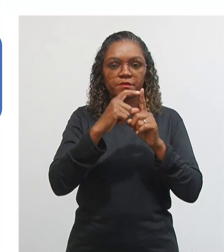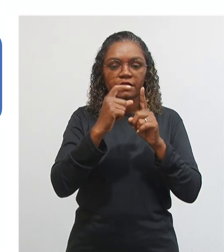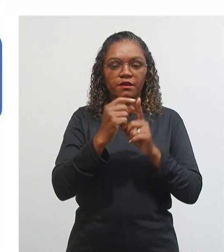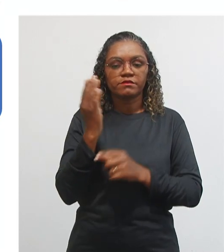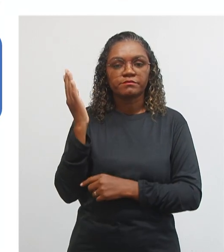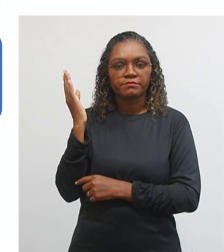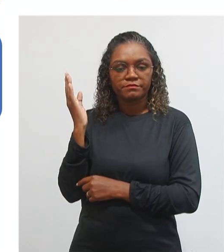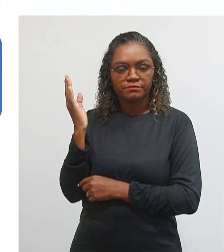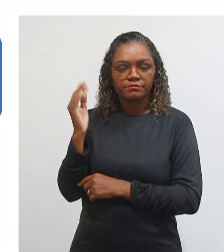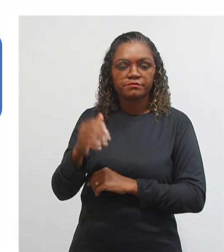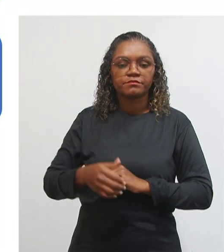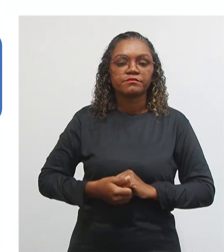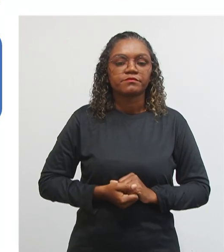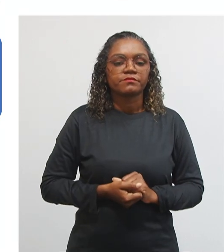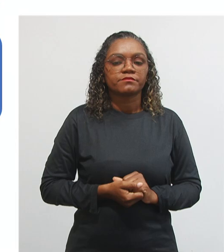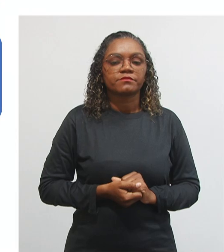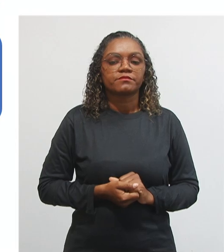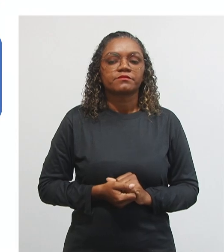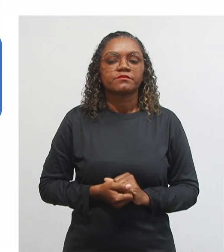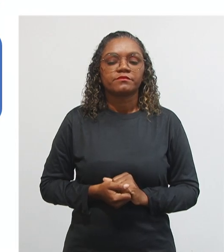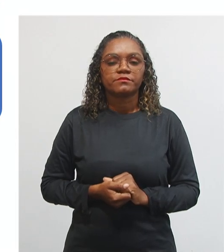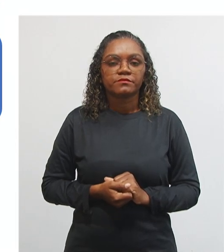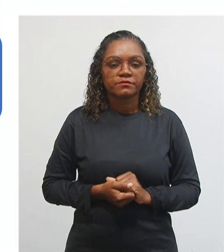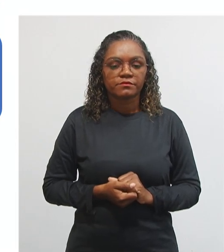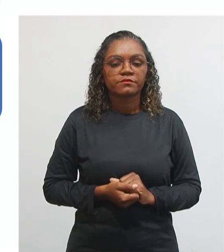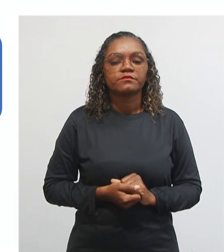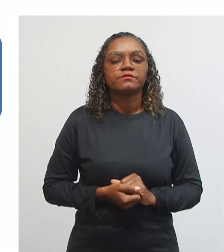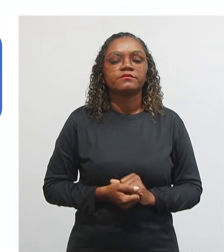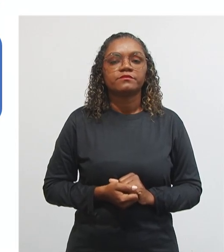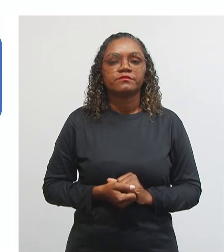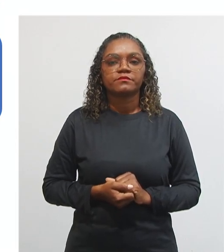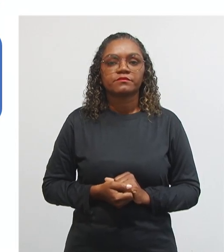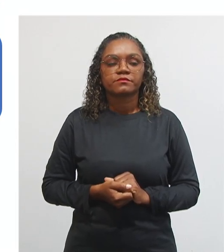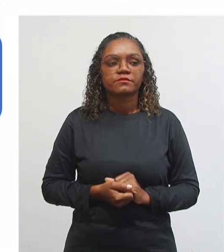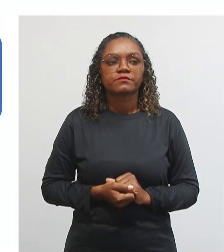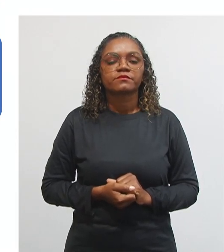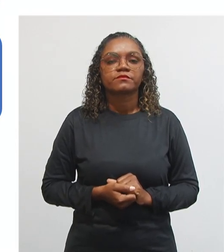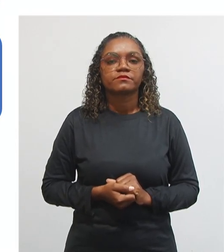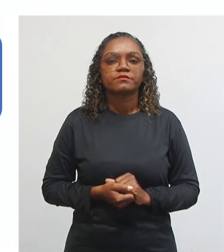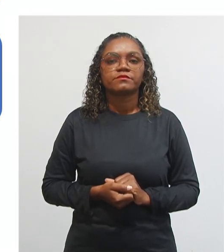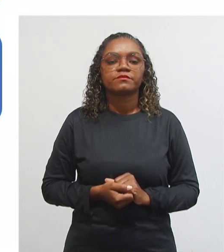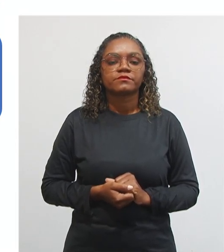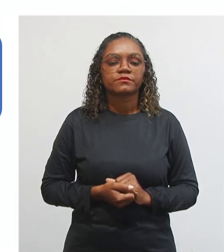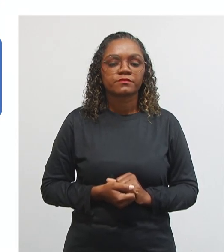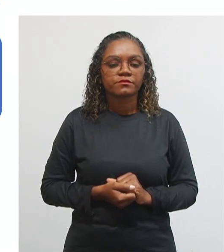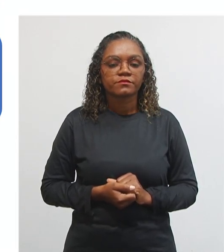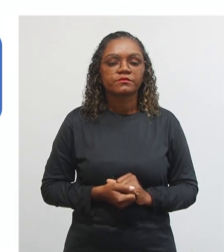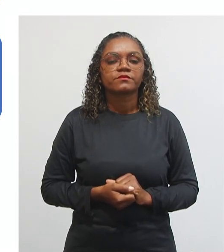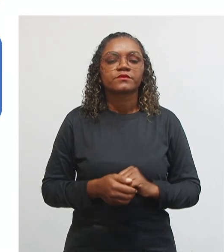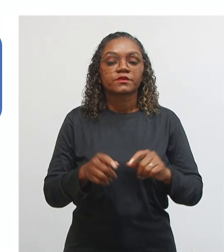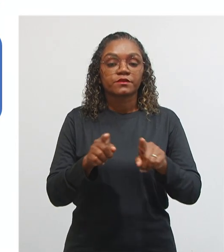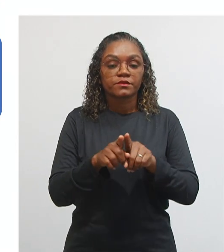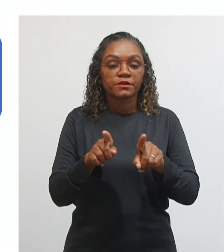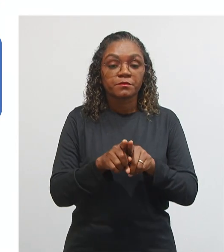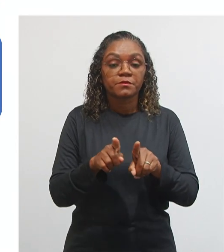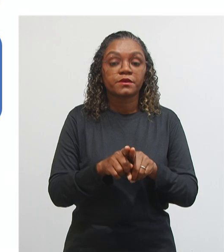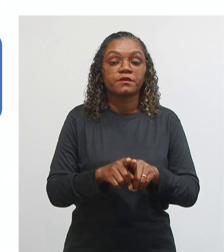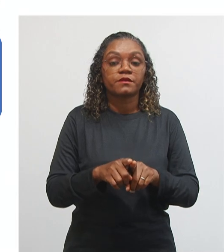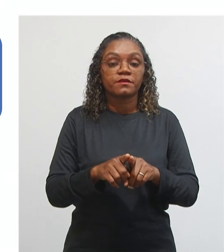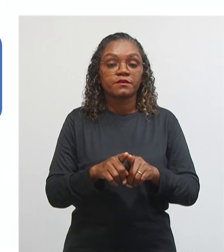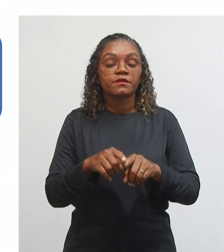também tem o processo, que é esse processo, né, de como o serviço é oferecido. Essa evidência